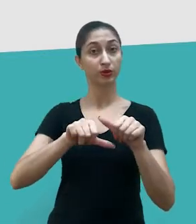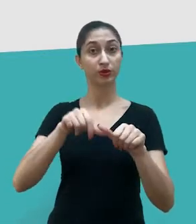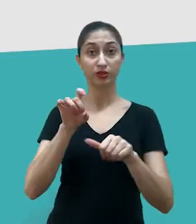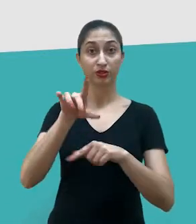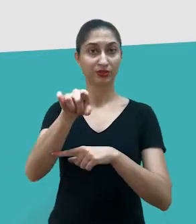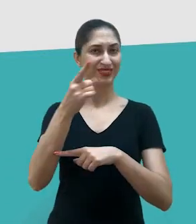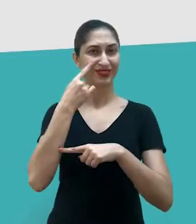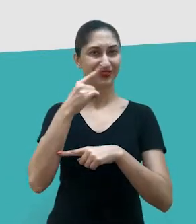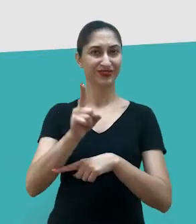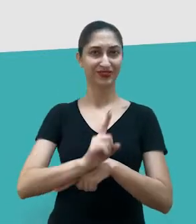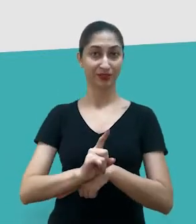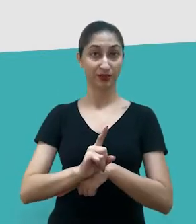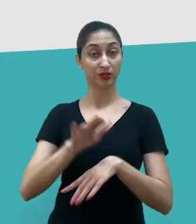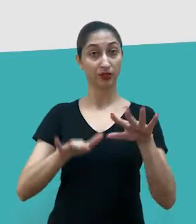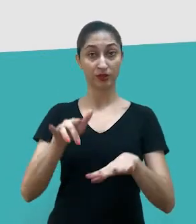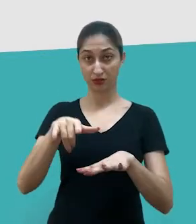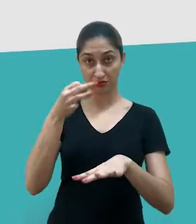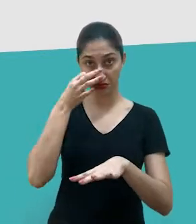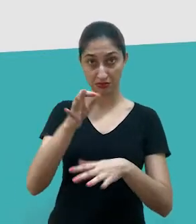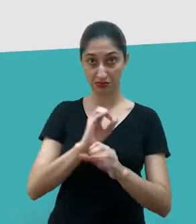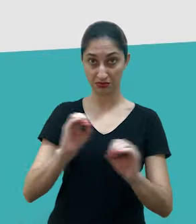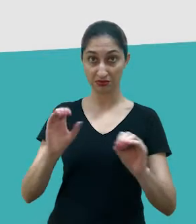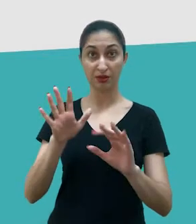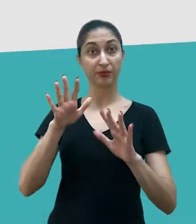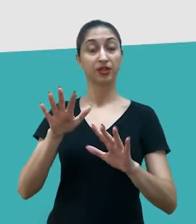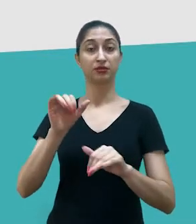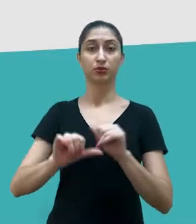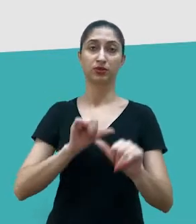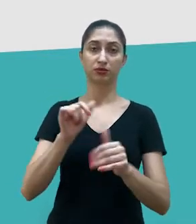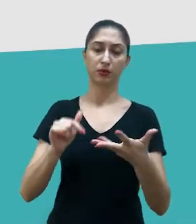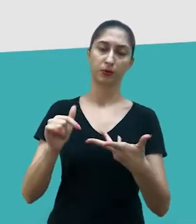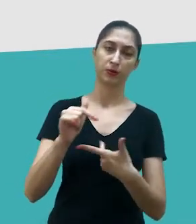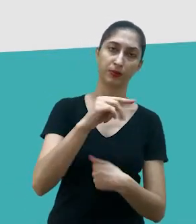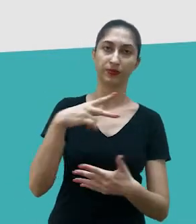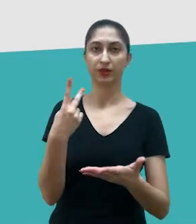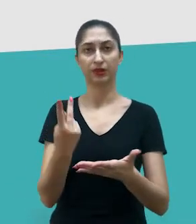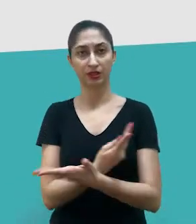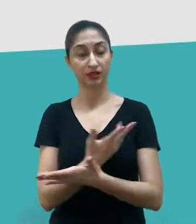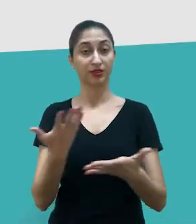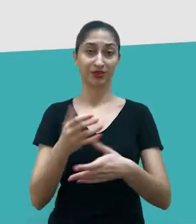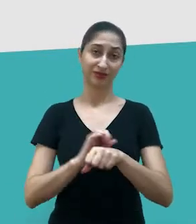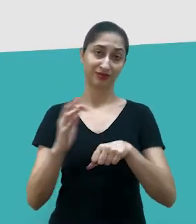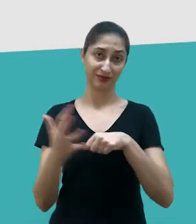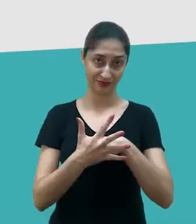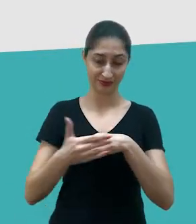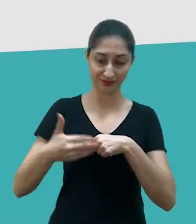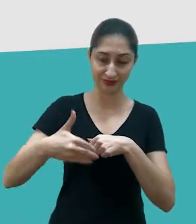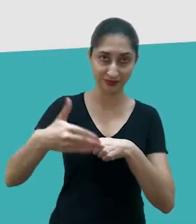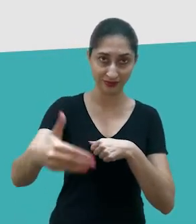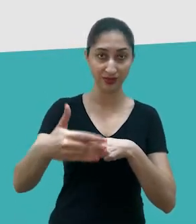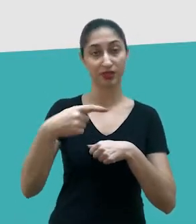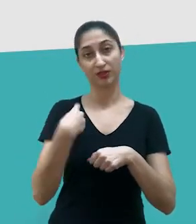tenha prestado atenção, mas com todas as mudanças que estão ocorrendo, sobretudo pós-pandemia Covid, da